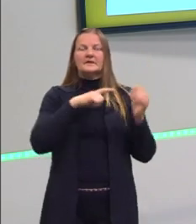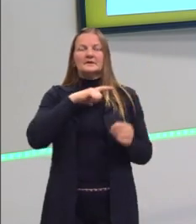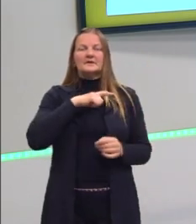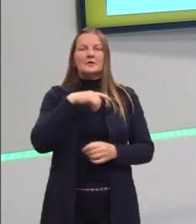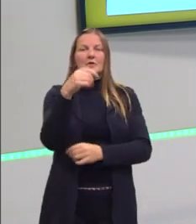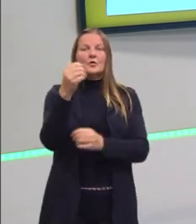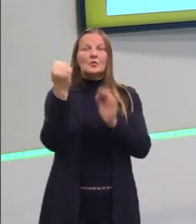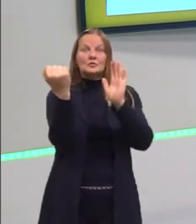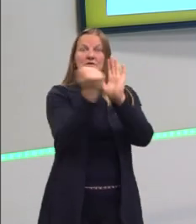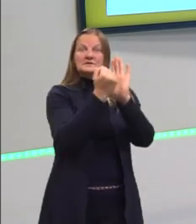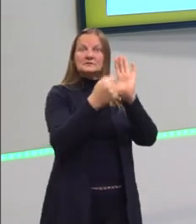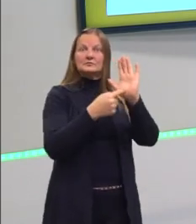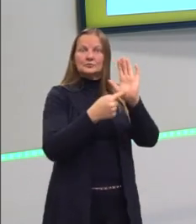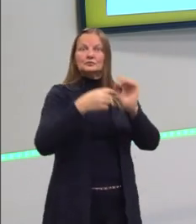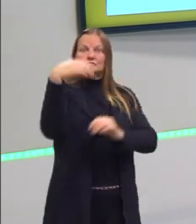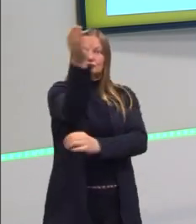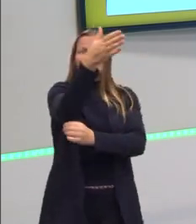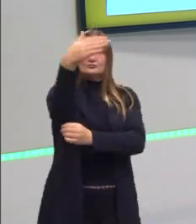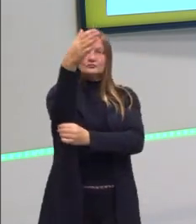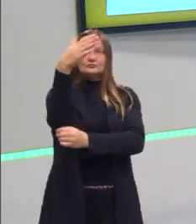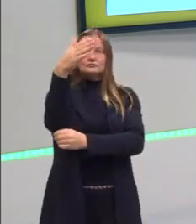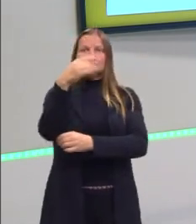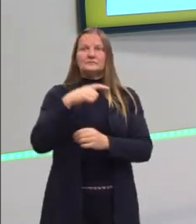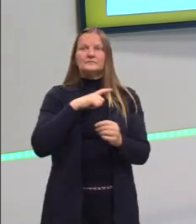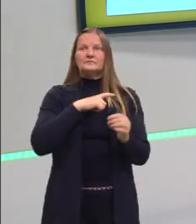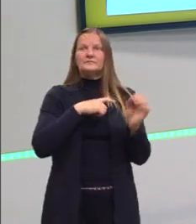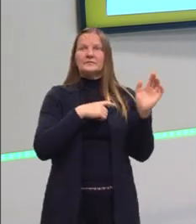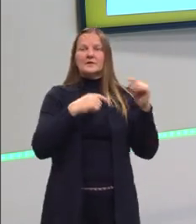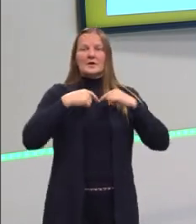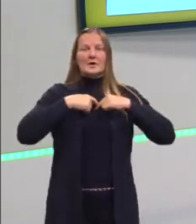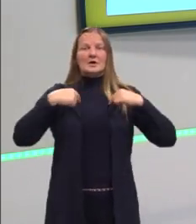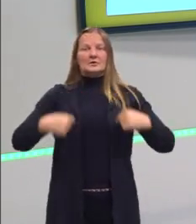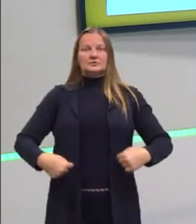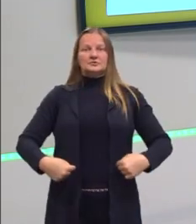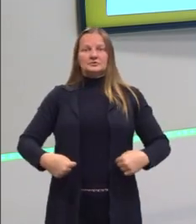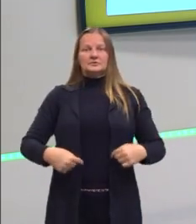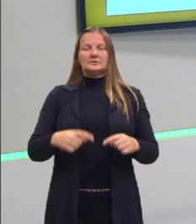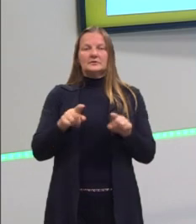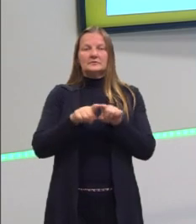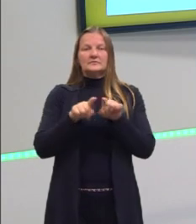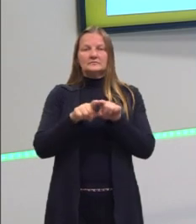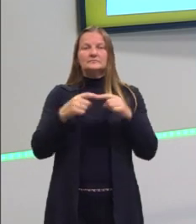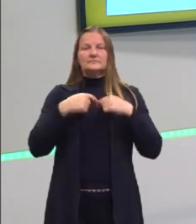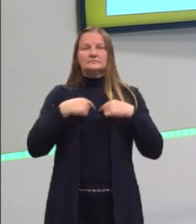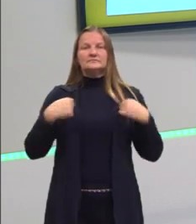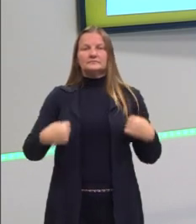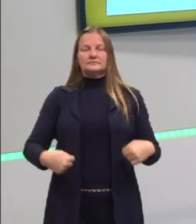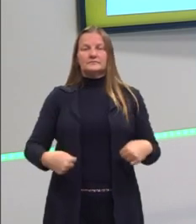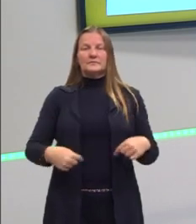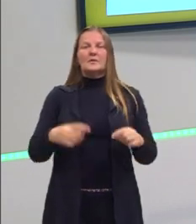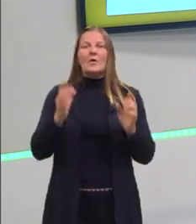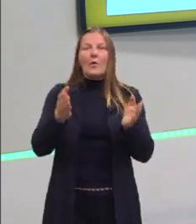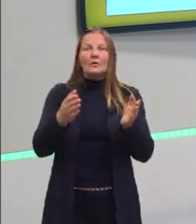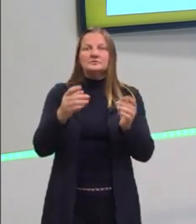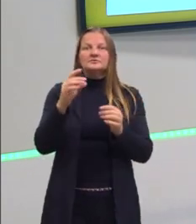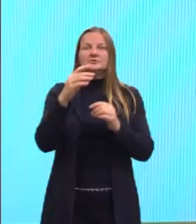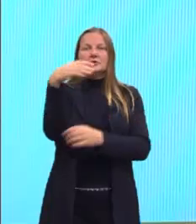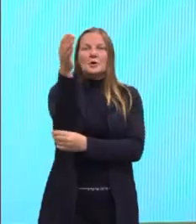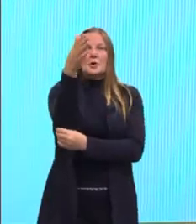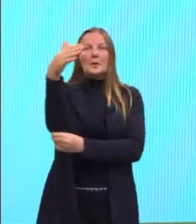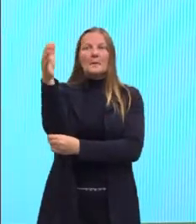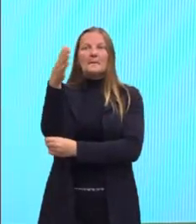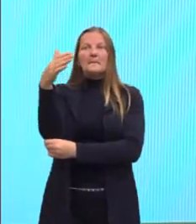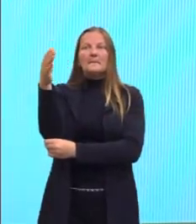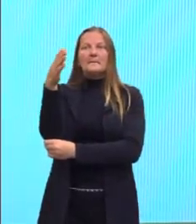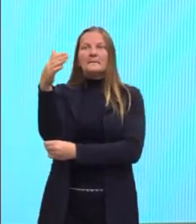tem tem duas bandeiras aqui Essa é a da China Continental antiga hoje por exemplo ela tá sendo colocada como a